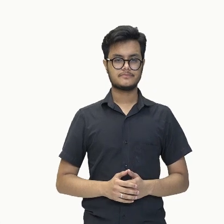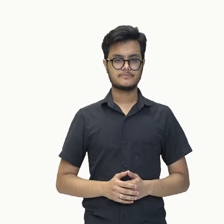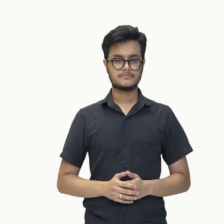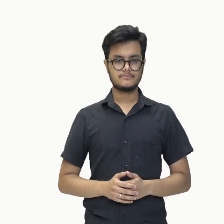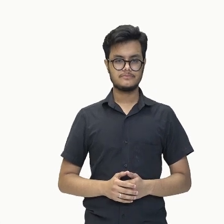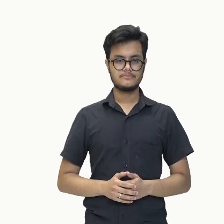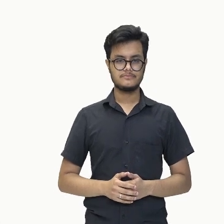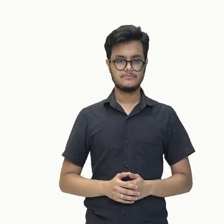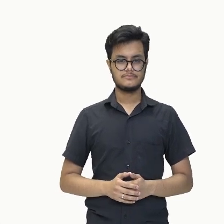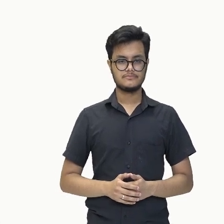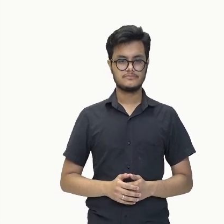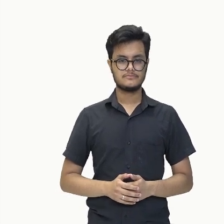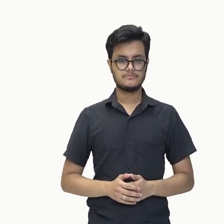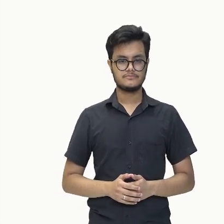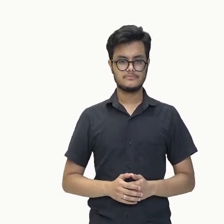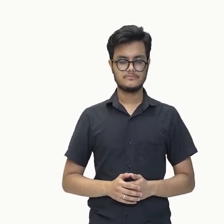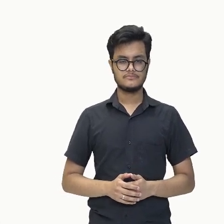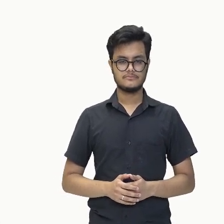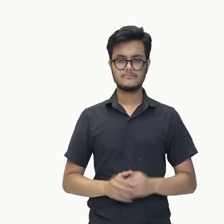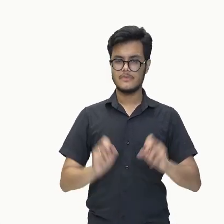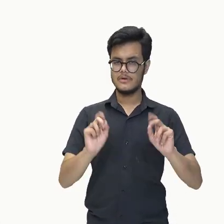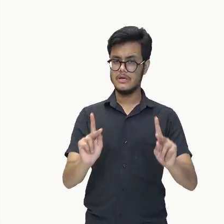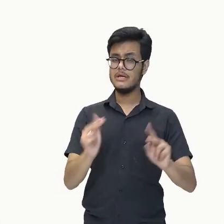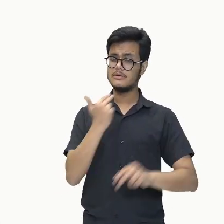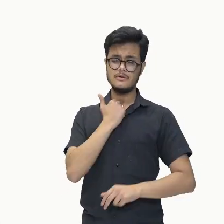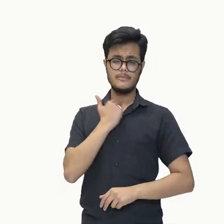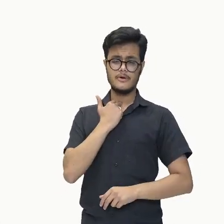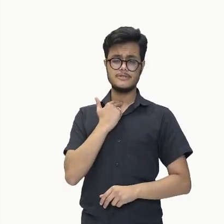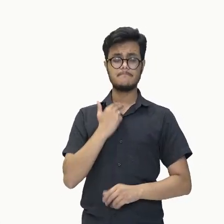números escritos em forma de porcentagem.